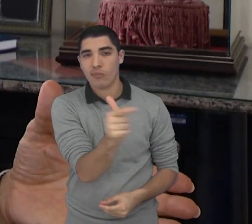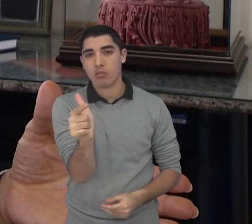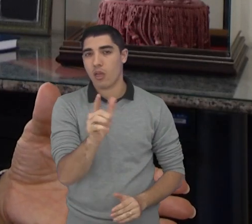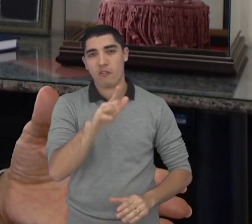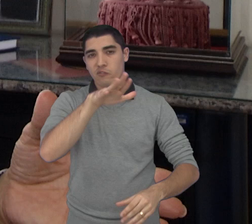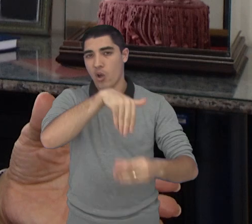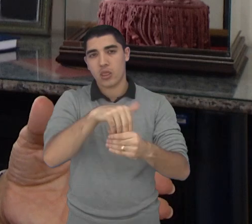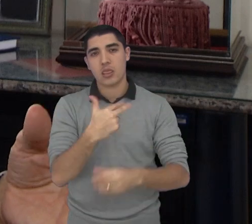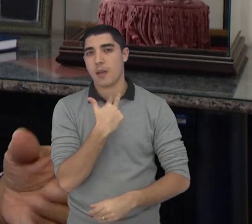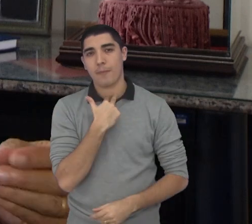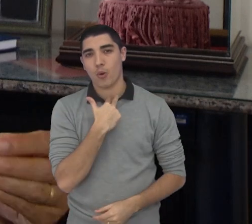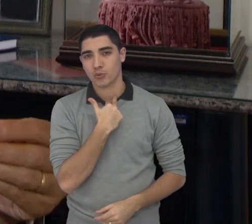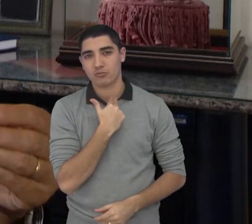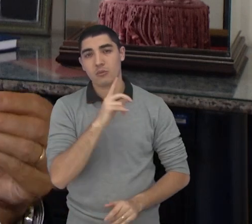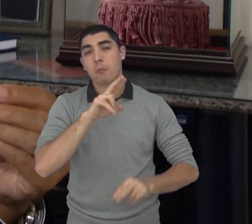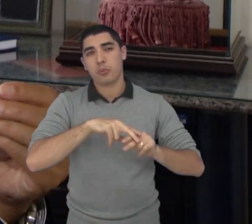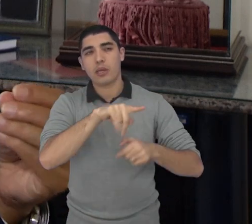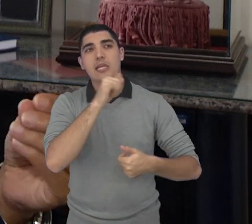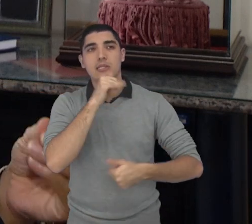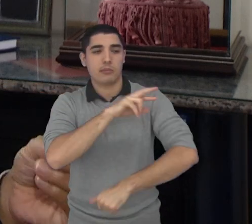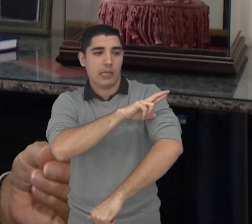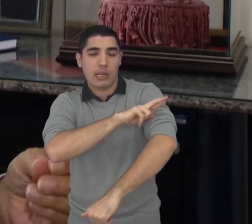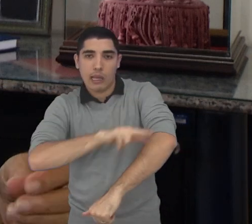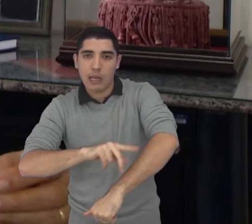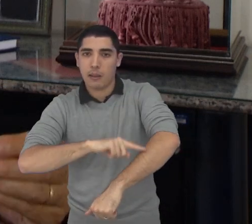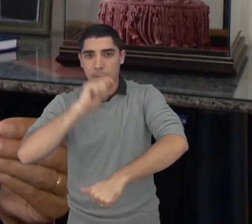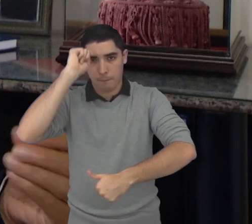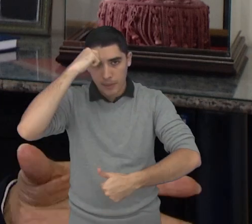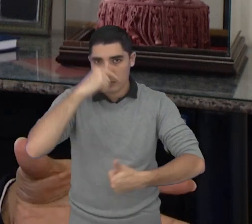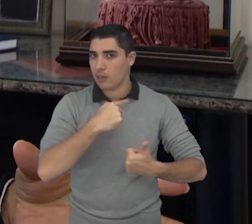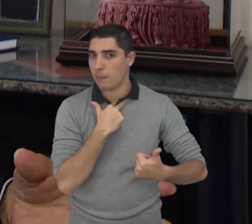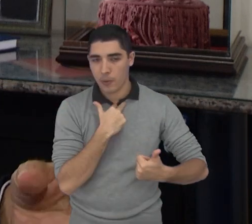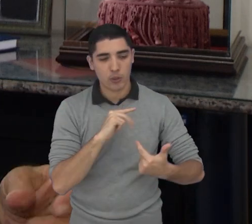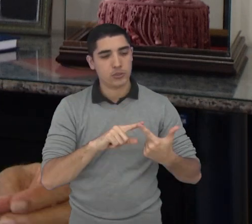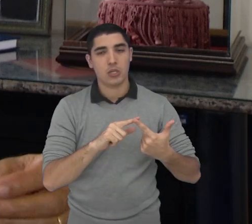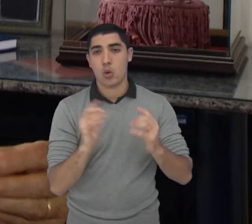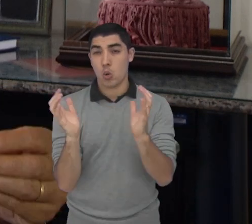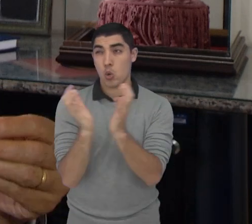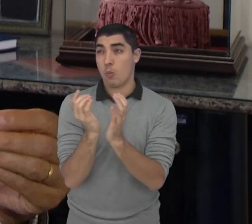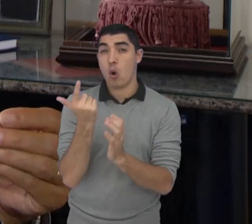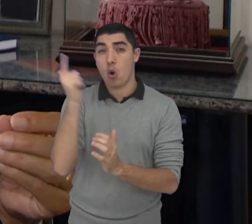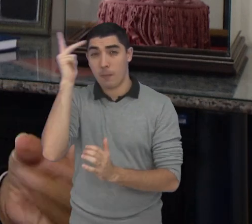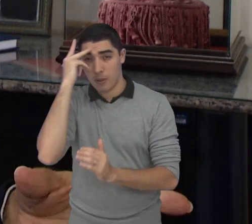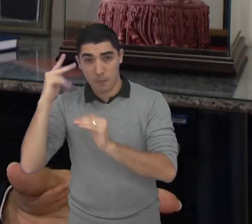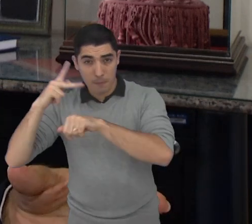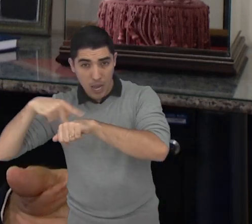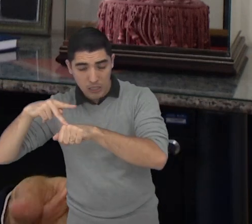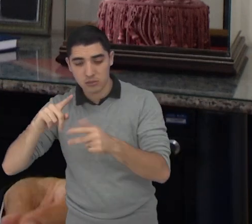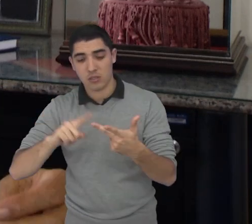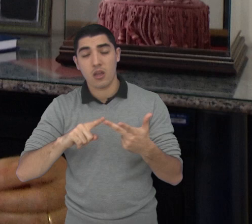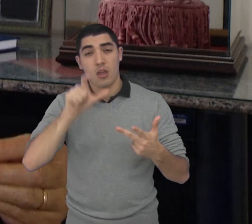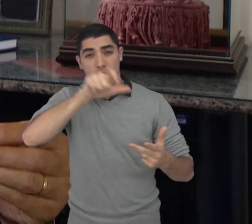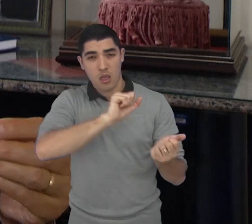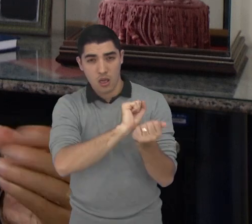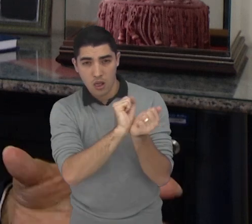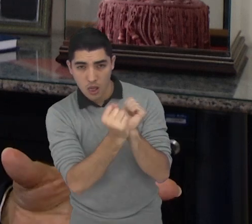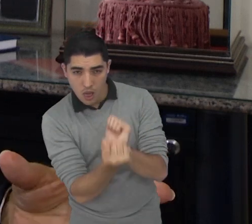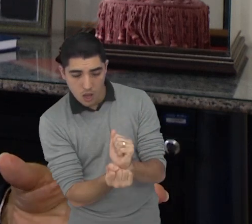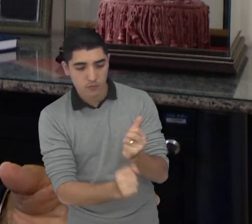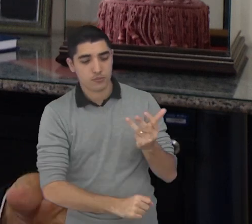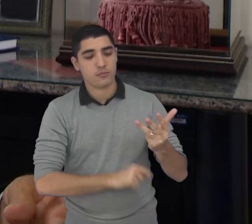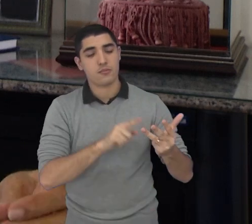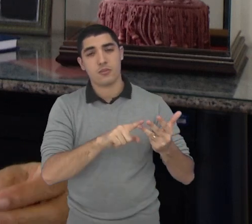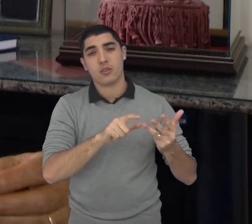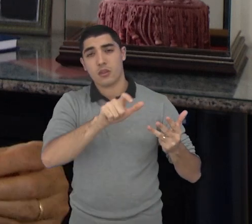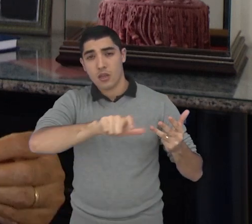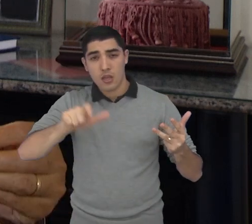ao voto. As pessoas de raça negra, os estrangeiros, os